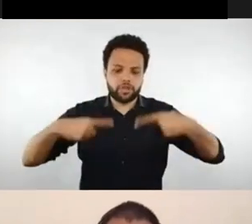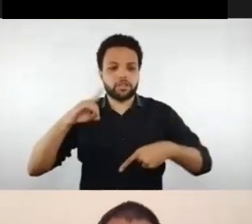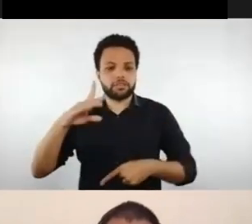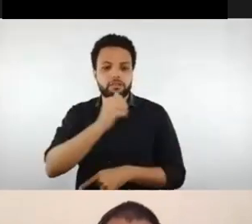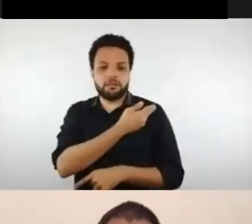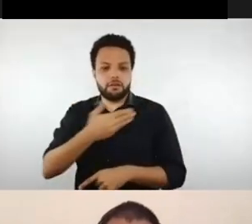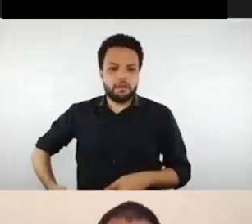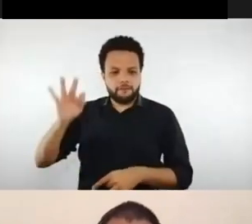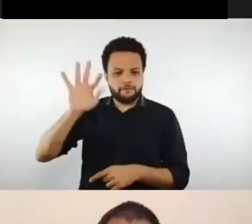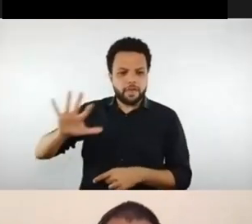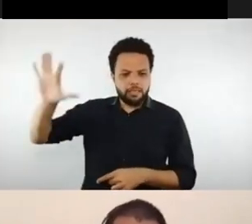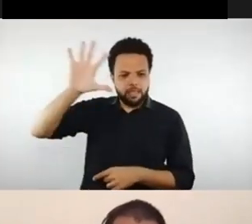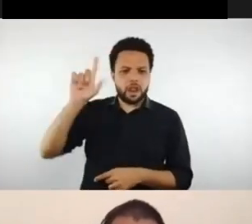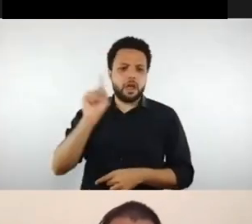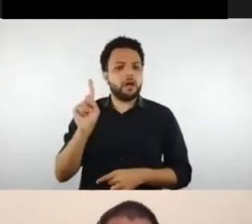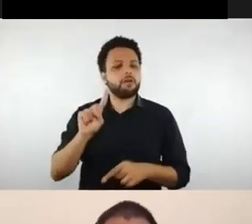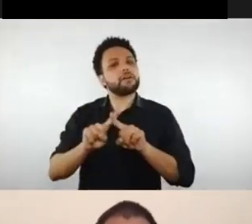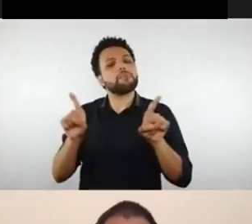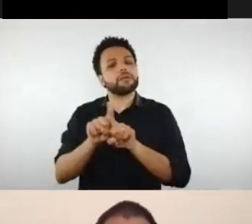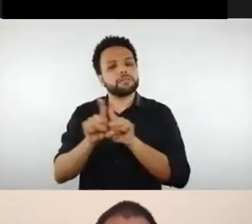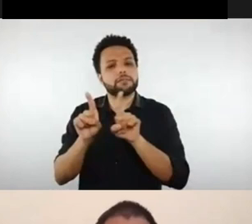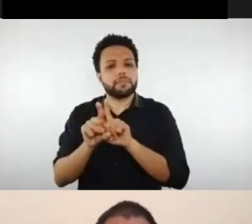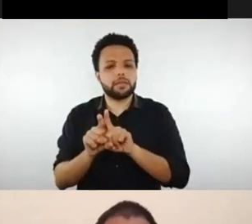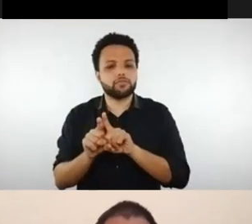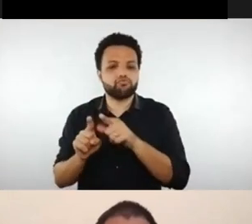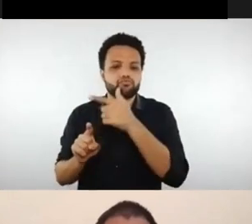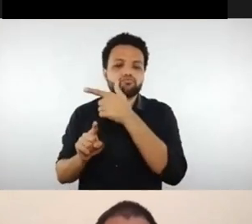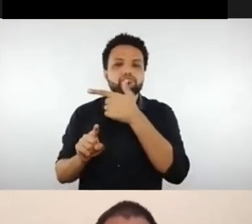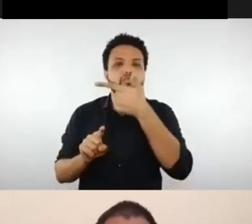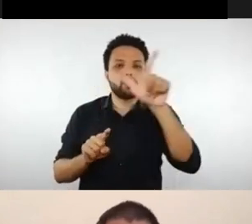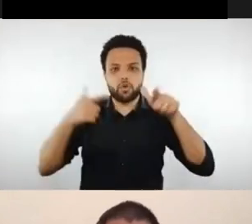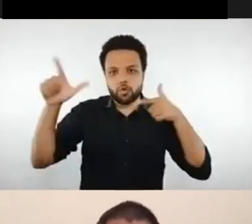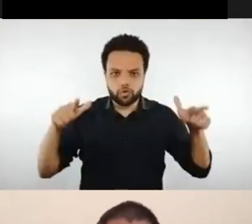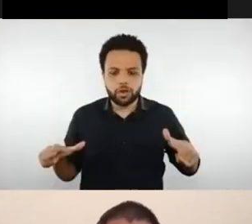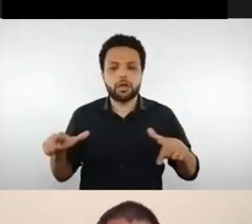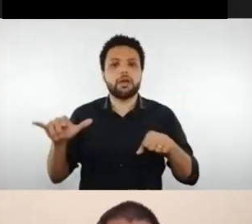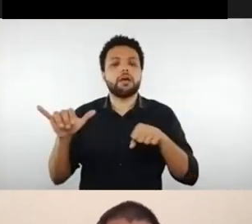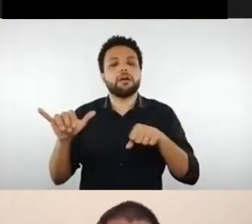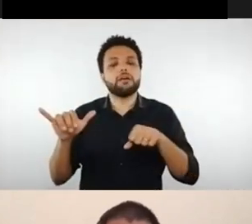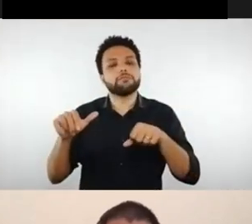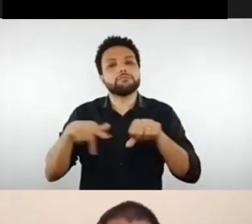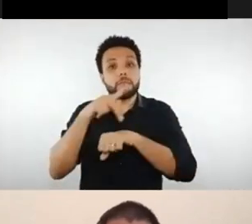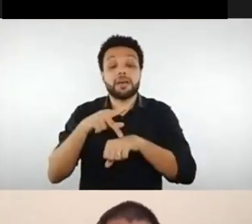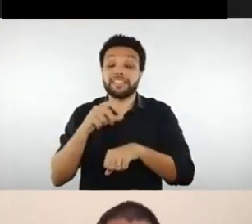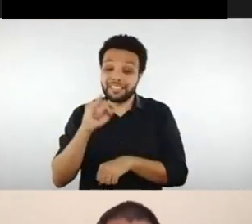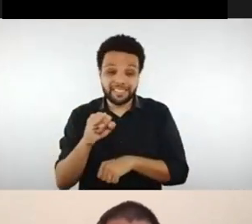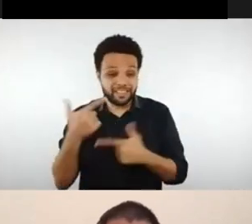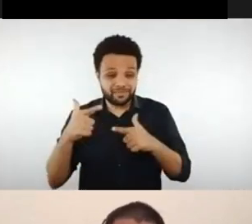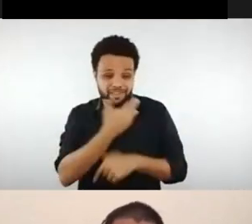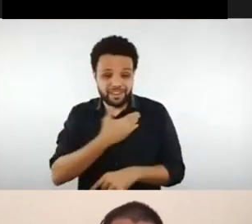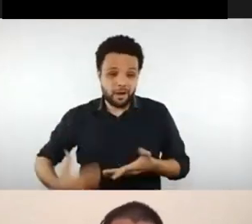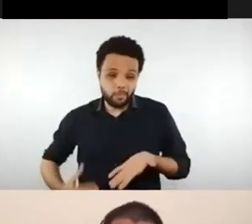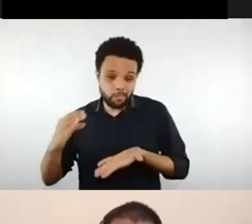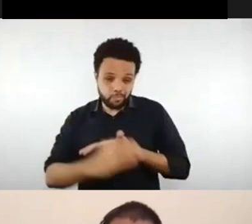tem uma associação de filme e comissão no Brasil, mas por menor que ela seja, sem dinheiro não chega. Não adianta, assim, tem uma